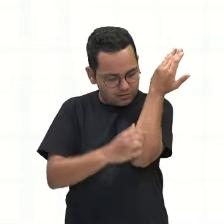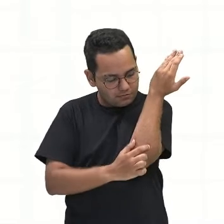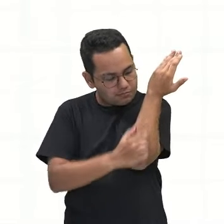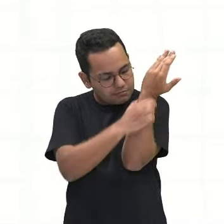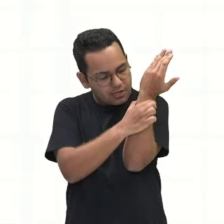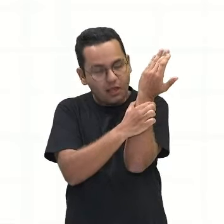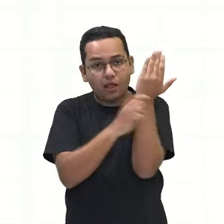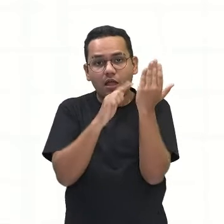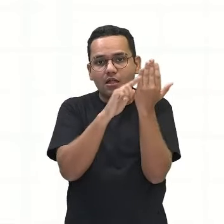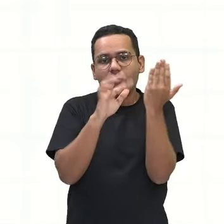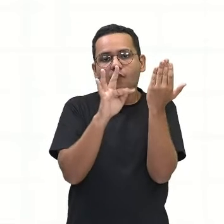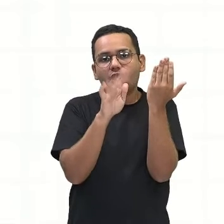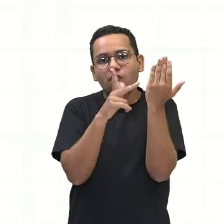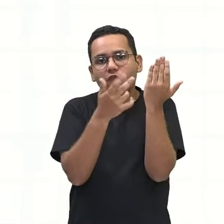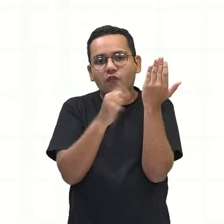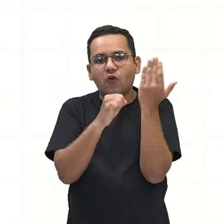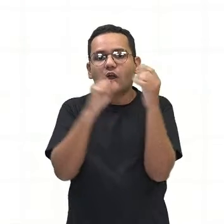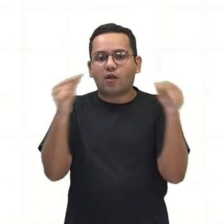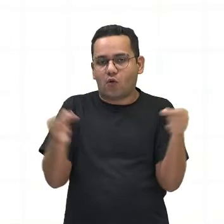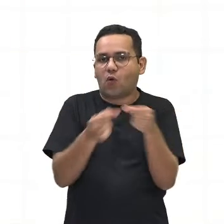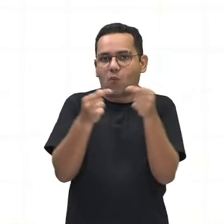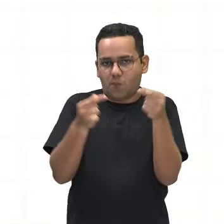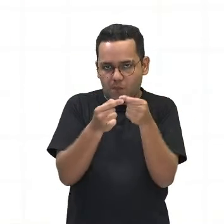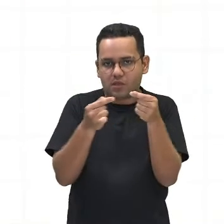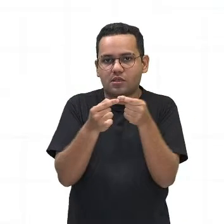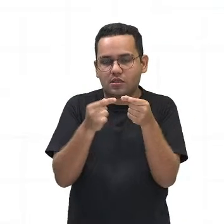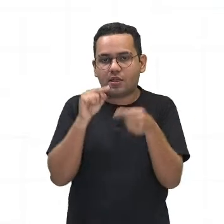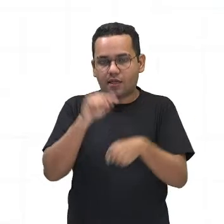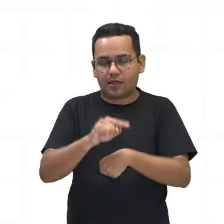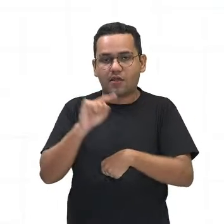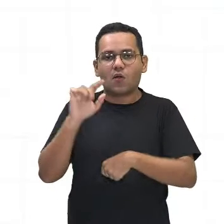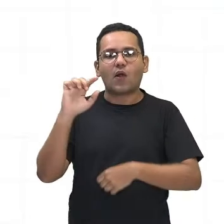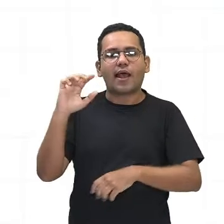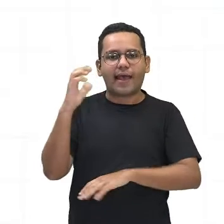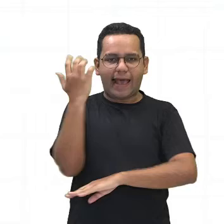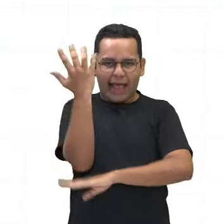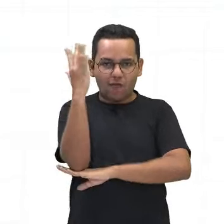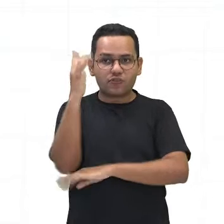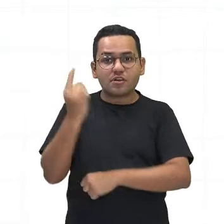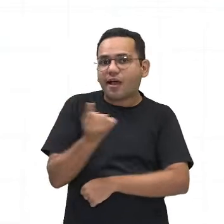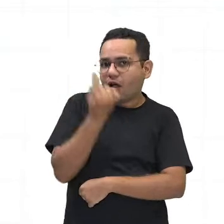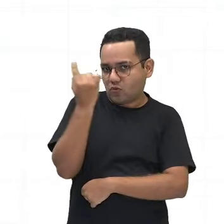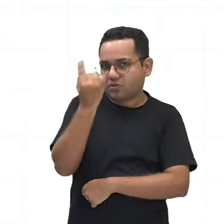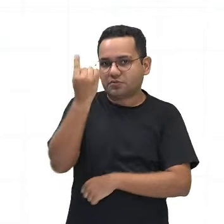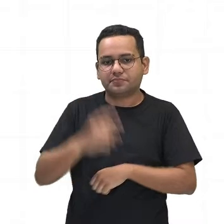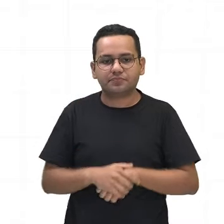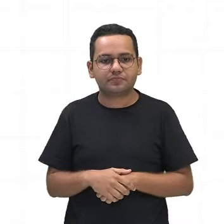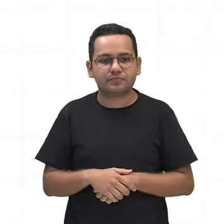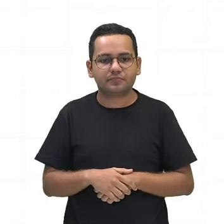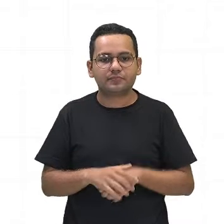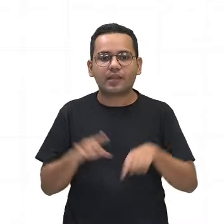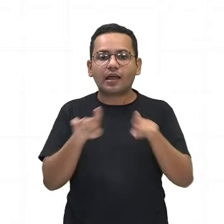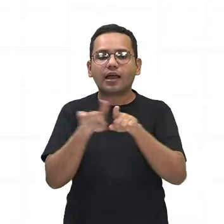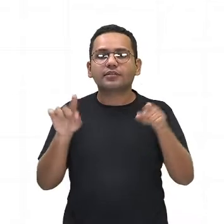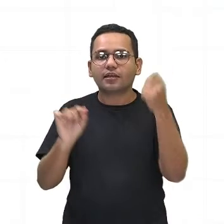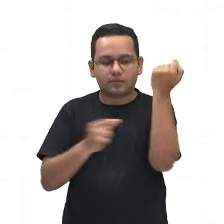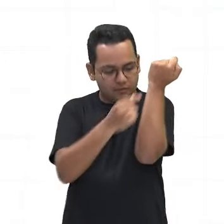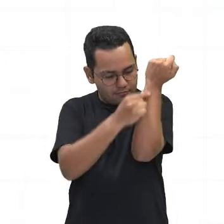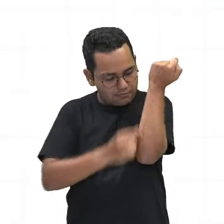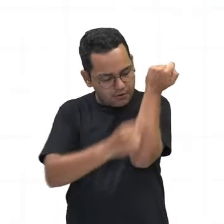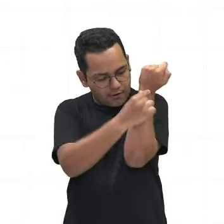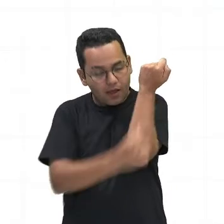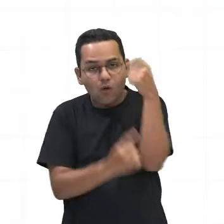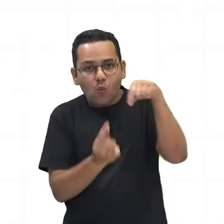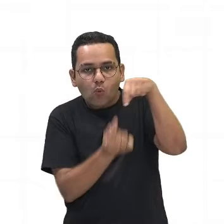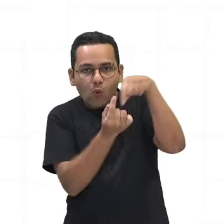característico das gimnospermas. Elas também apresentam vasos condutores, tá?